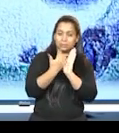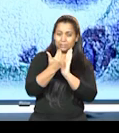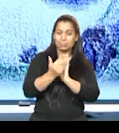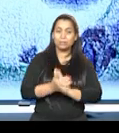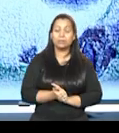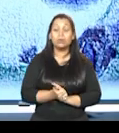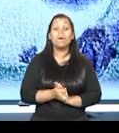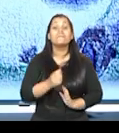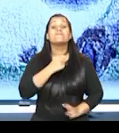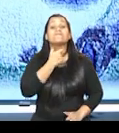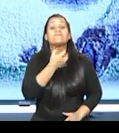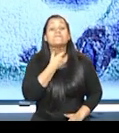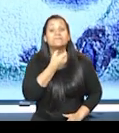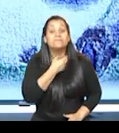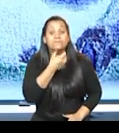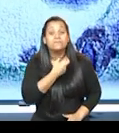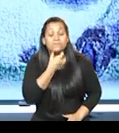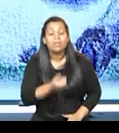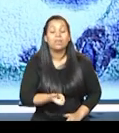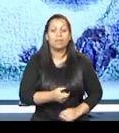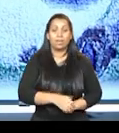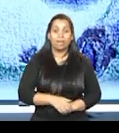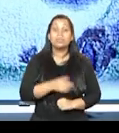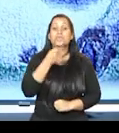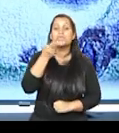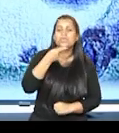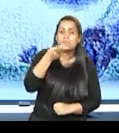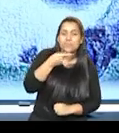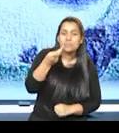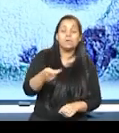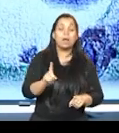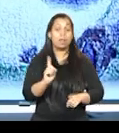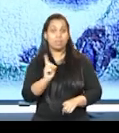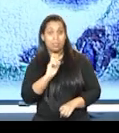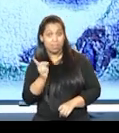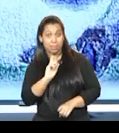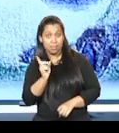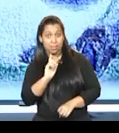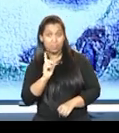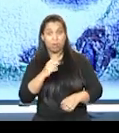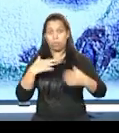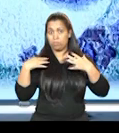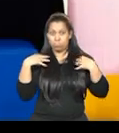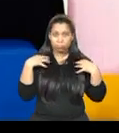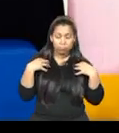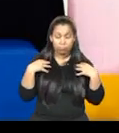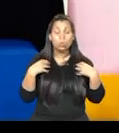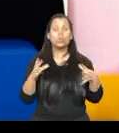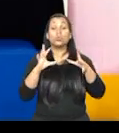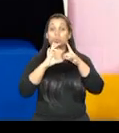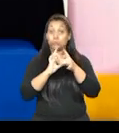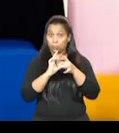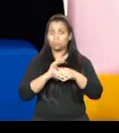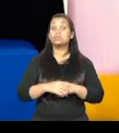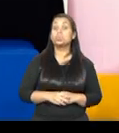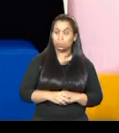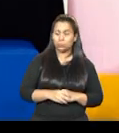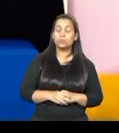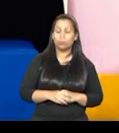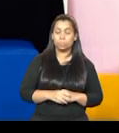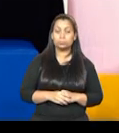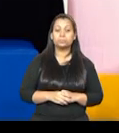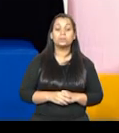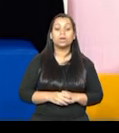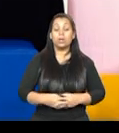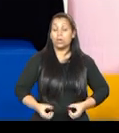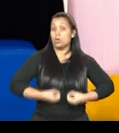falada, a linguagem verbal e a linguagem não verbal se unam fazendo assim que